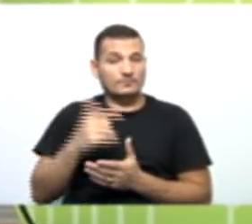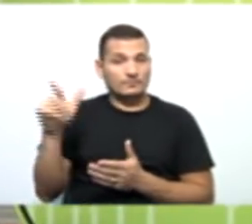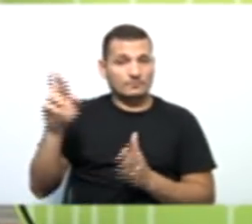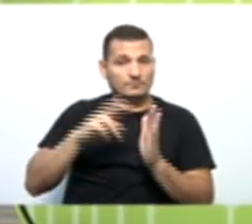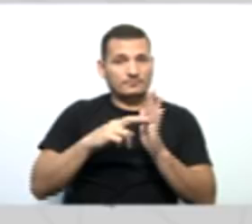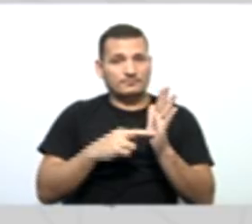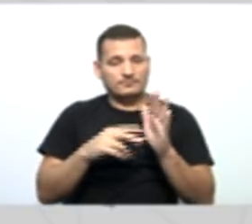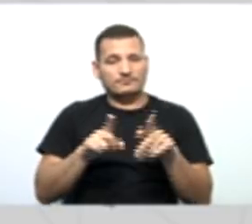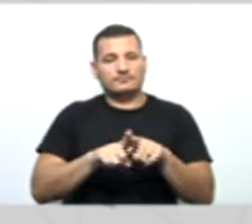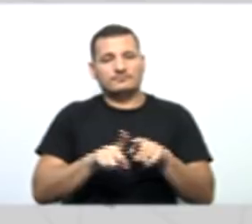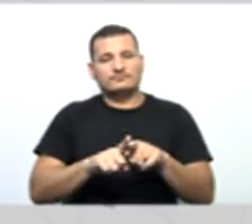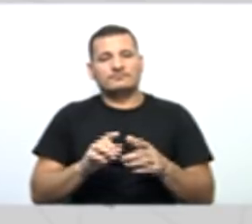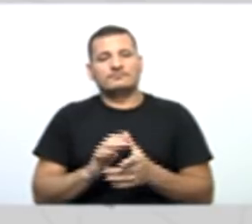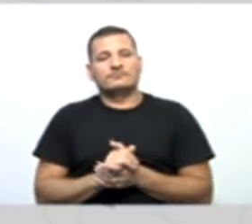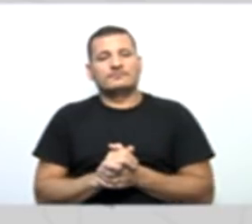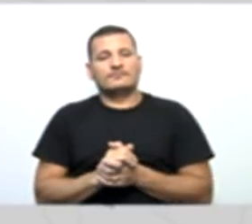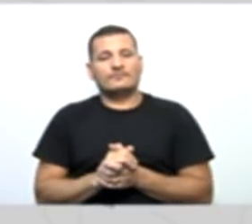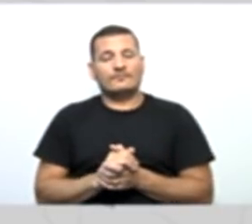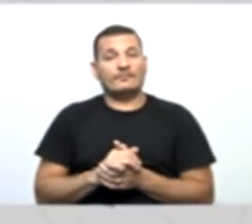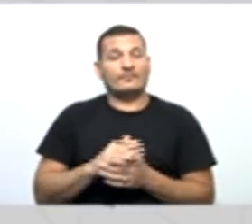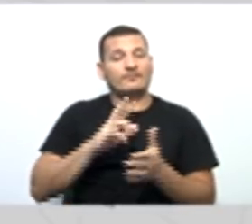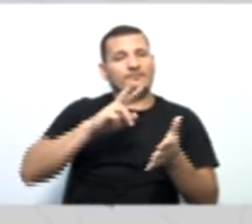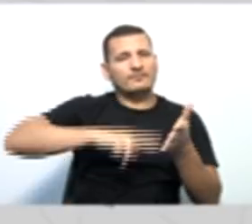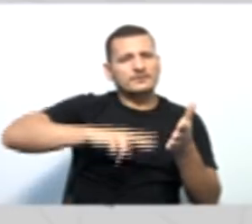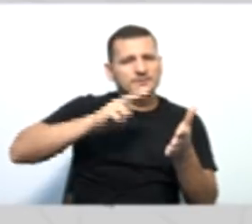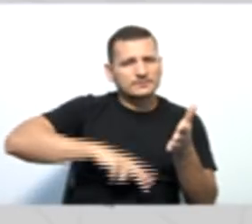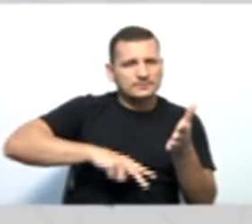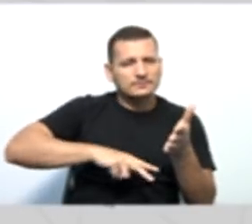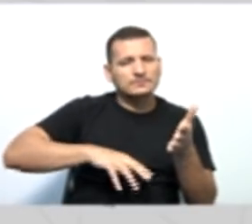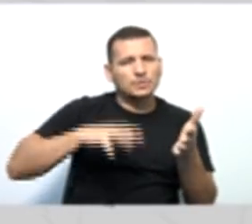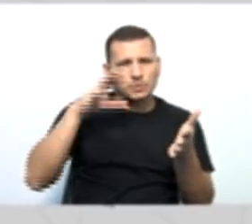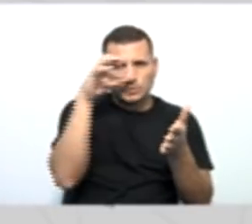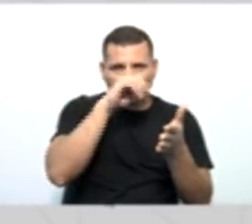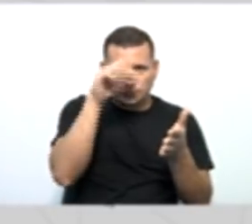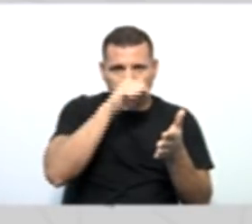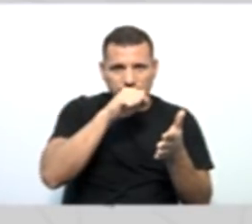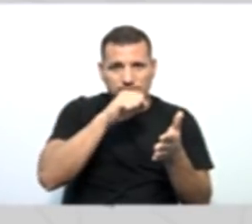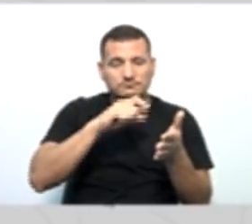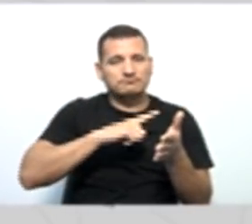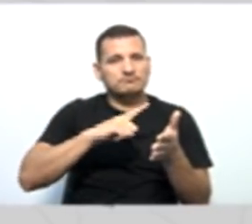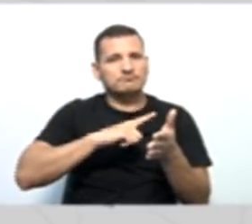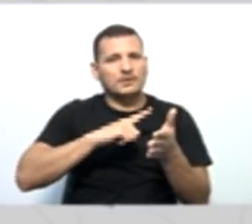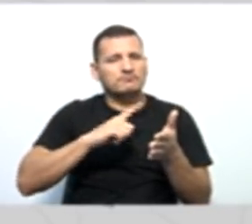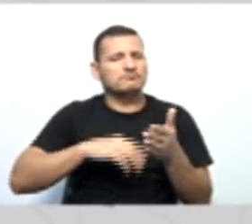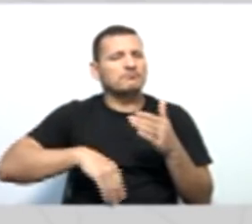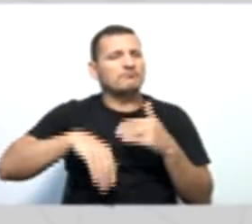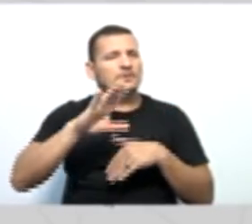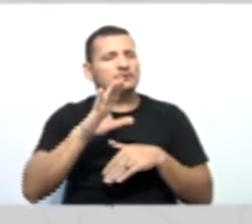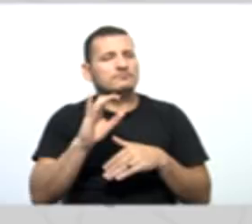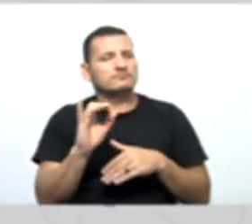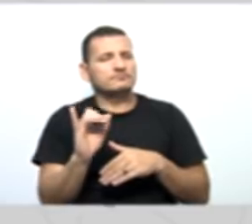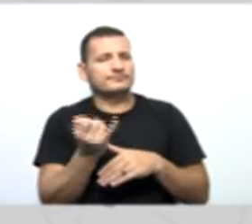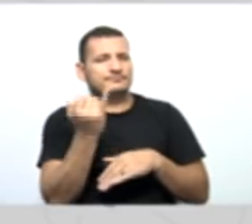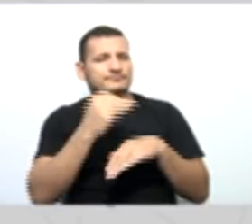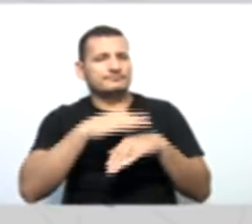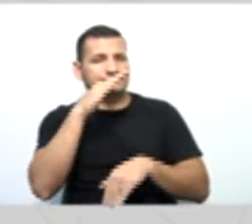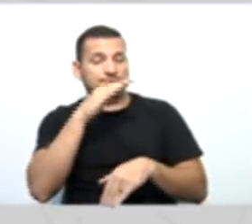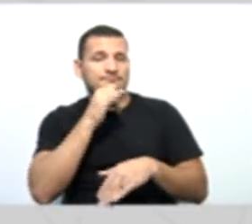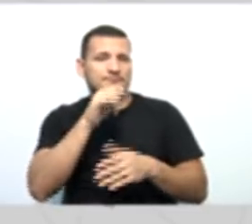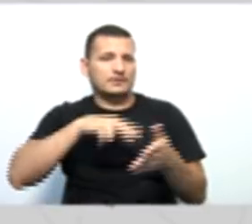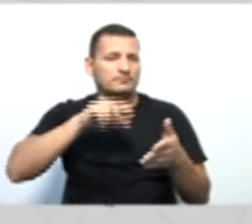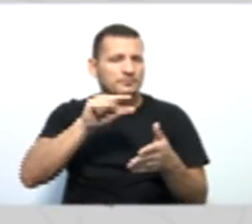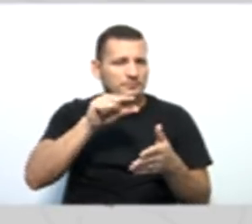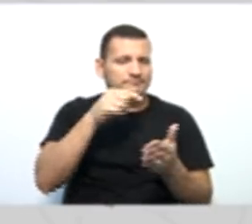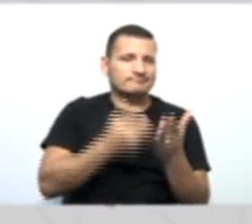fundamental, olha lá no nosso slide, diz o seguinte: quem lê muito, aprende muito, ganha muito e perde pouco. Quem lê pouco, aprende pouco,